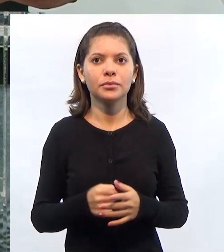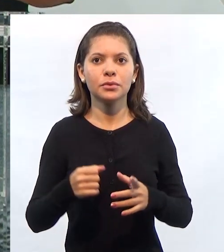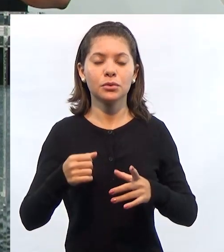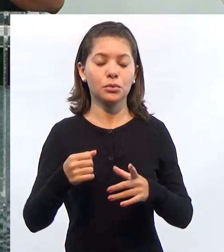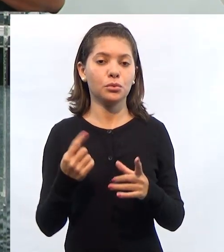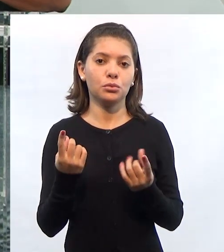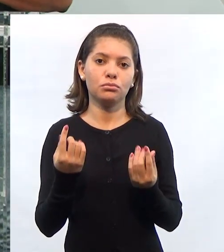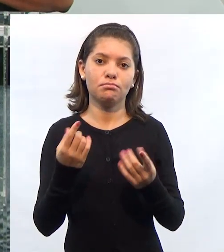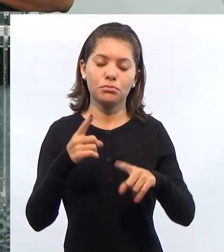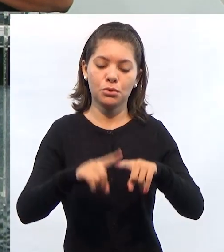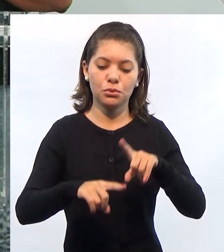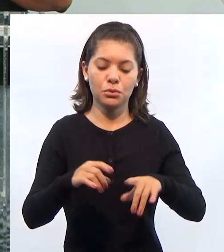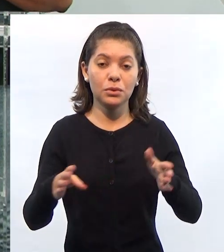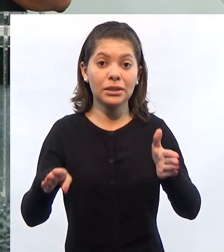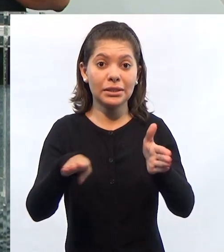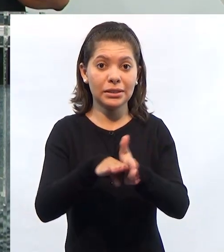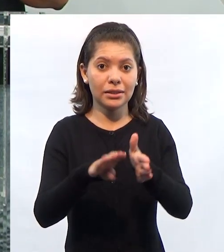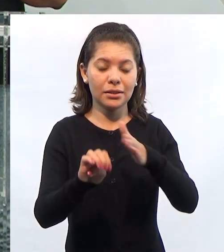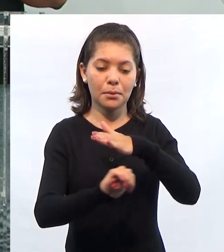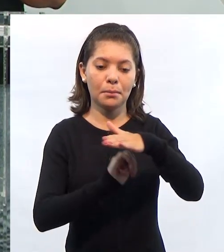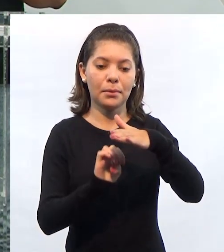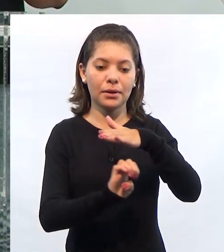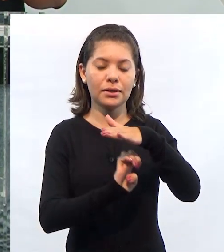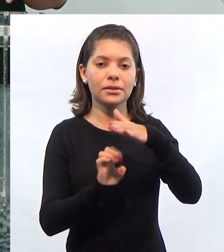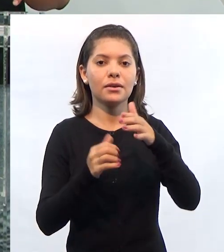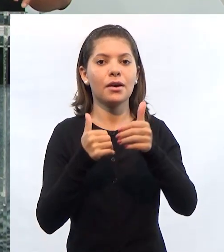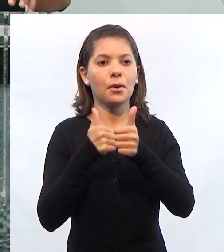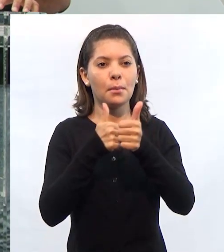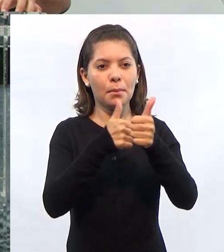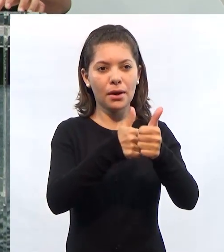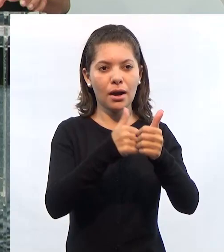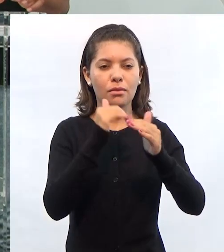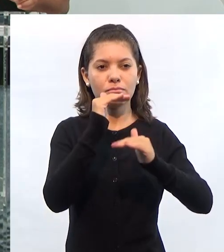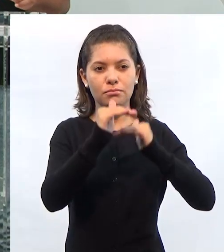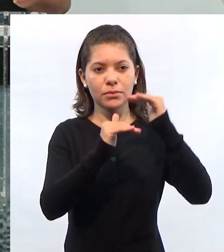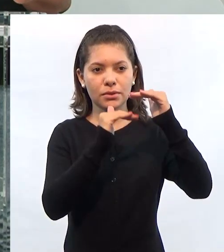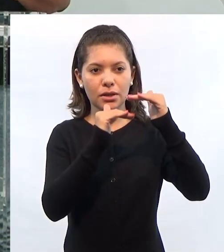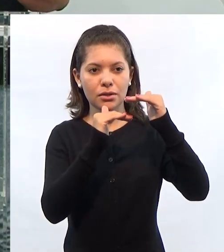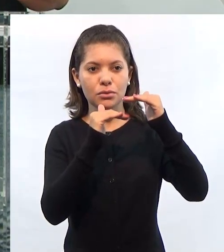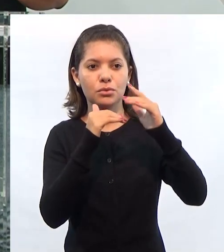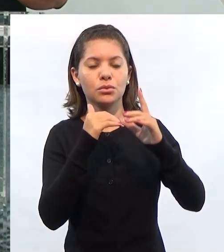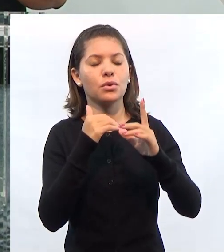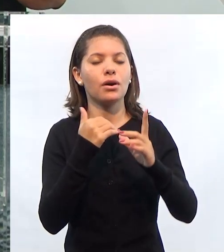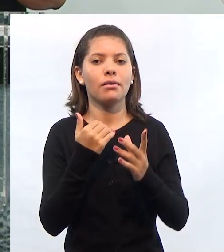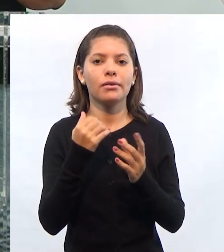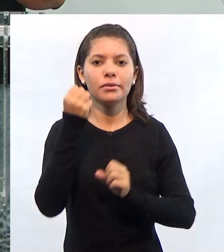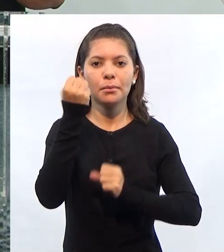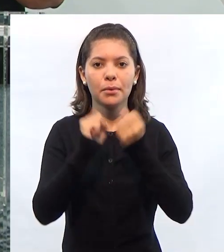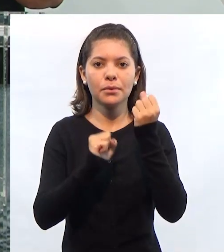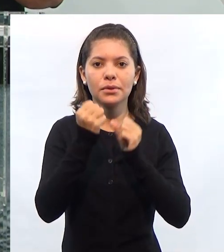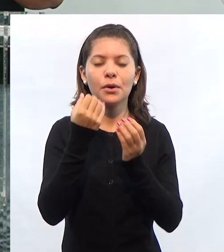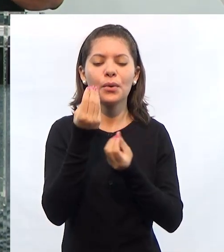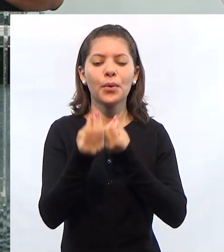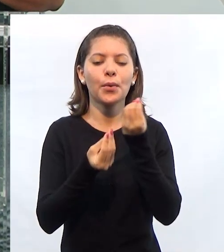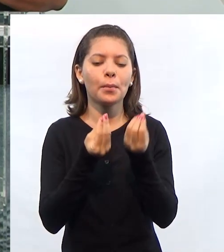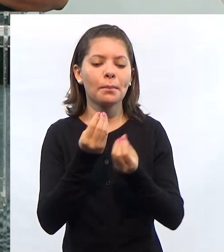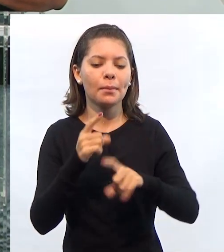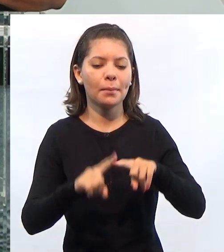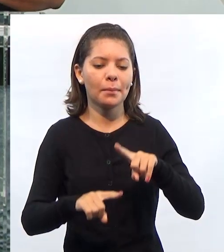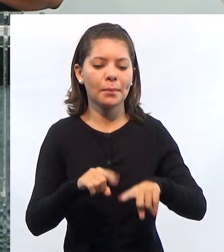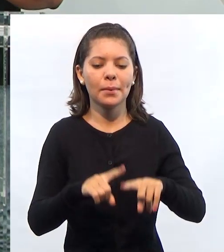quando os produtos chegam na empresa, ela vai acompanhar esse processo de produção, como é que esses materiais